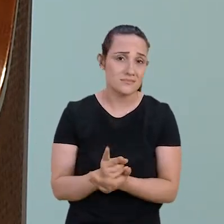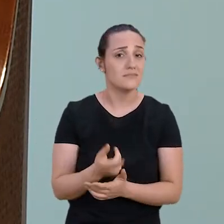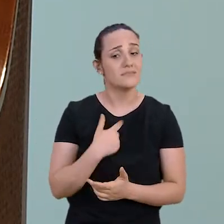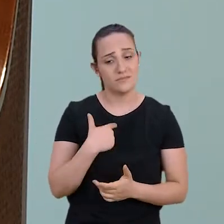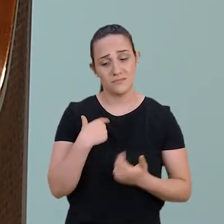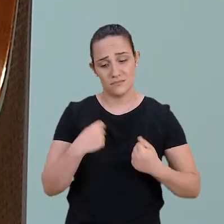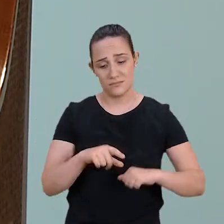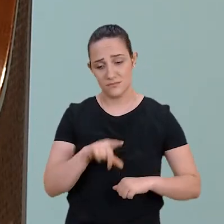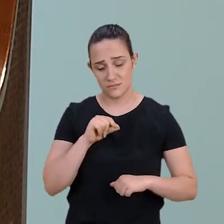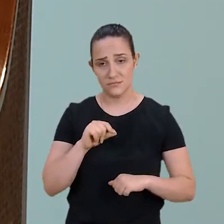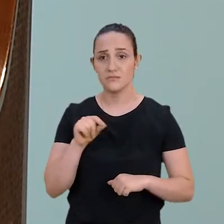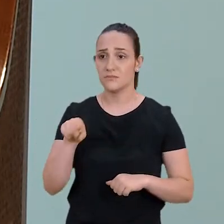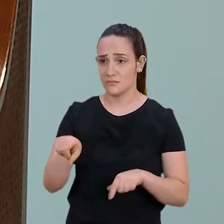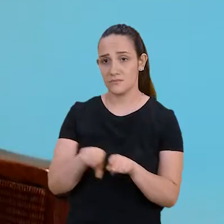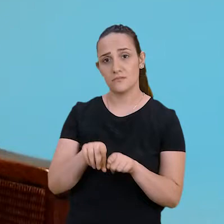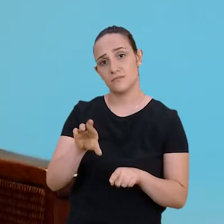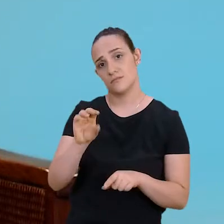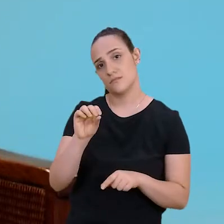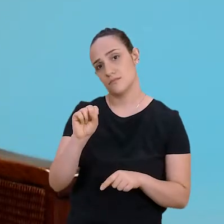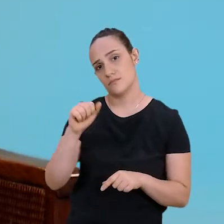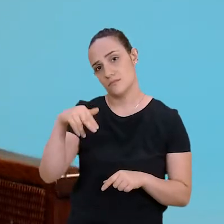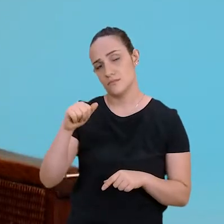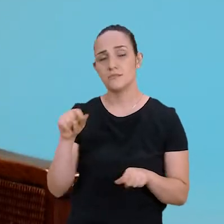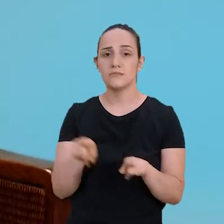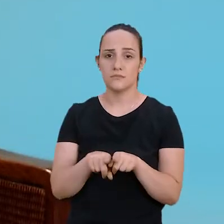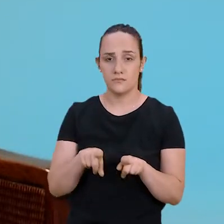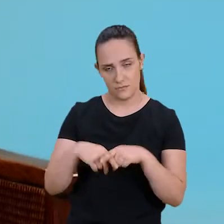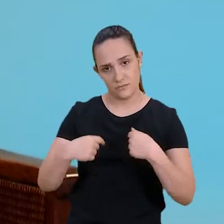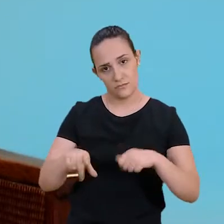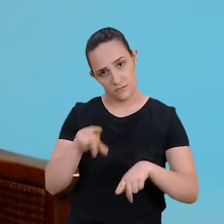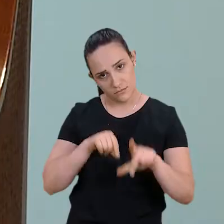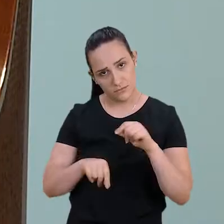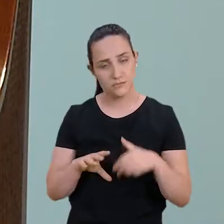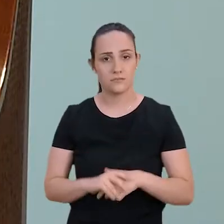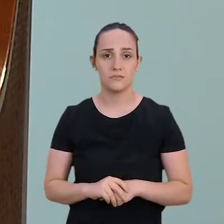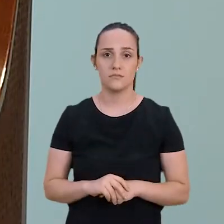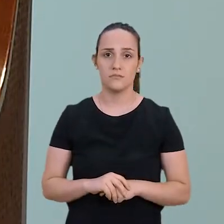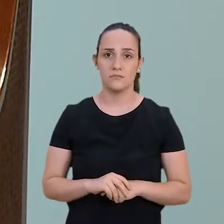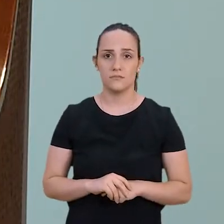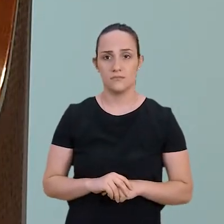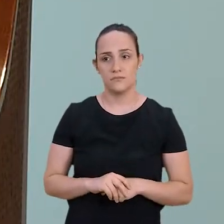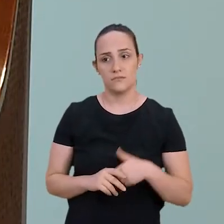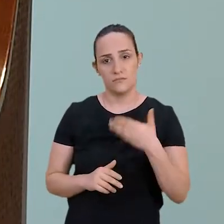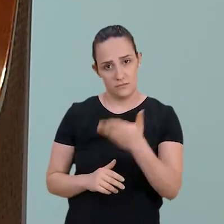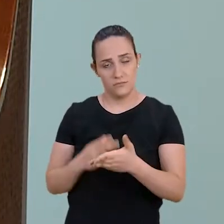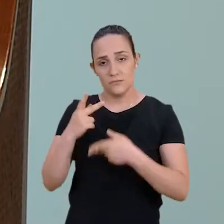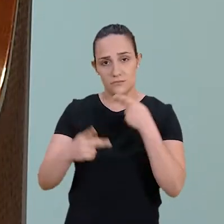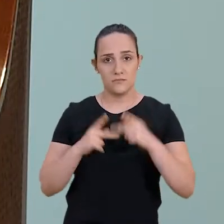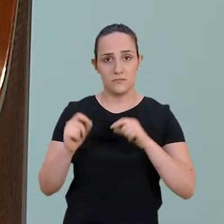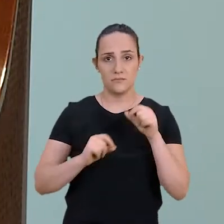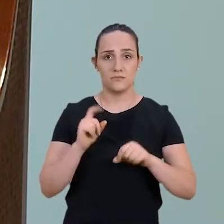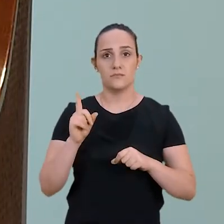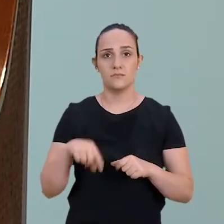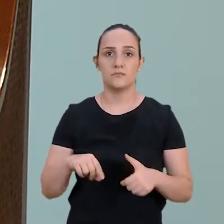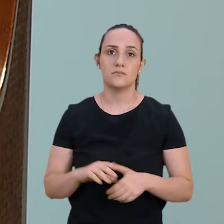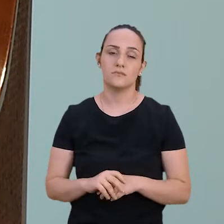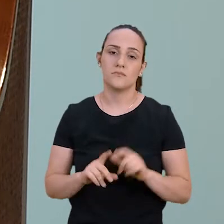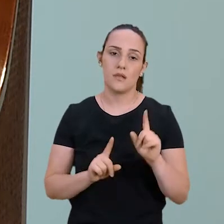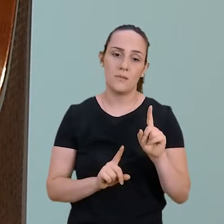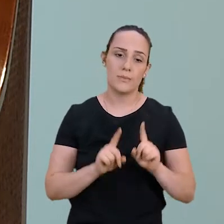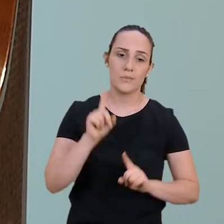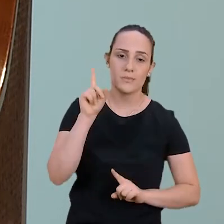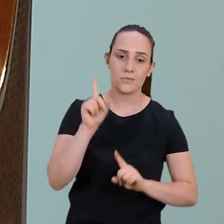fiz, foi o que a Rosana fez. Sim. Nós temos, Lívia, como ela adiantou aí, uma triste